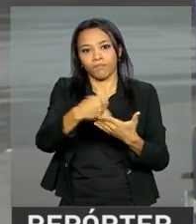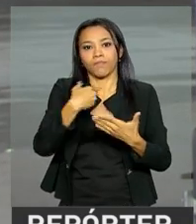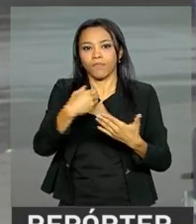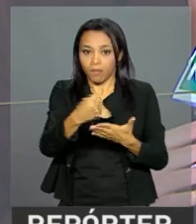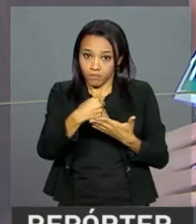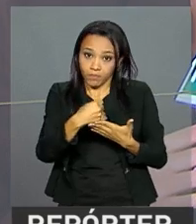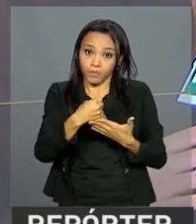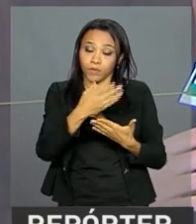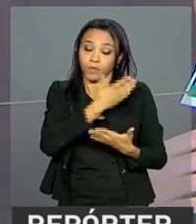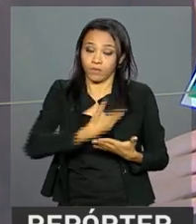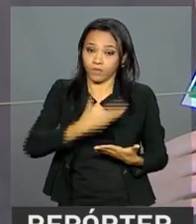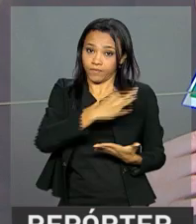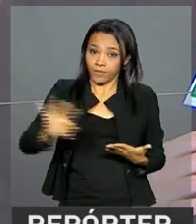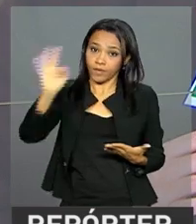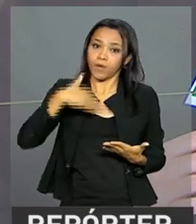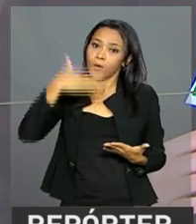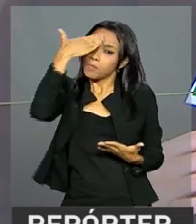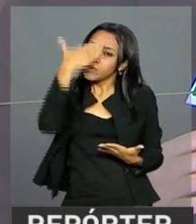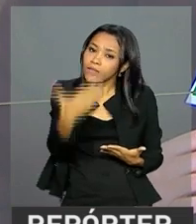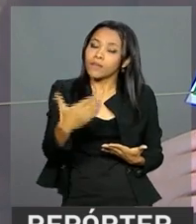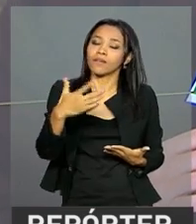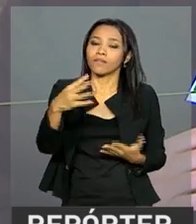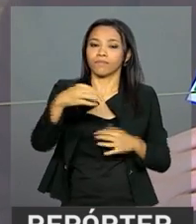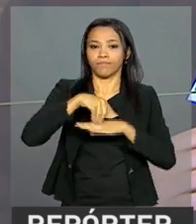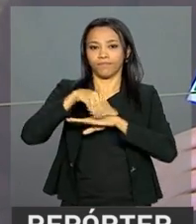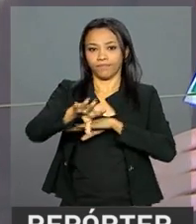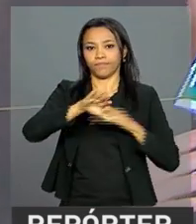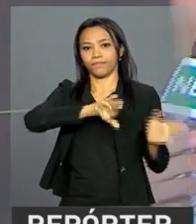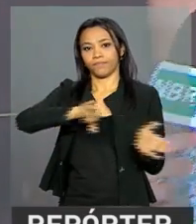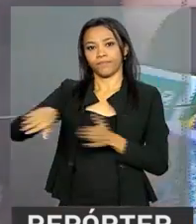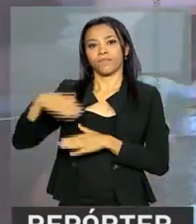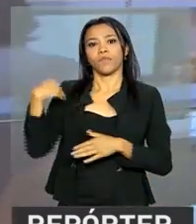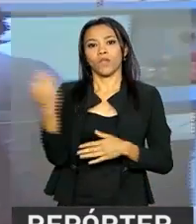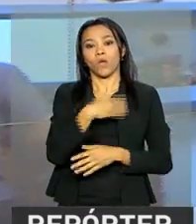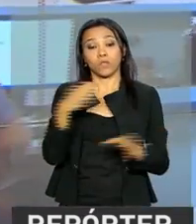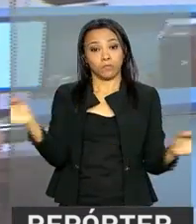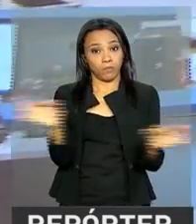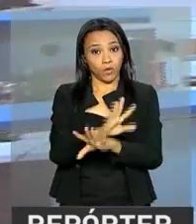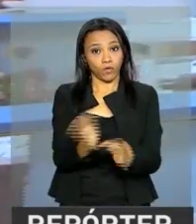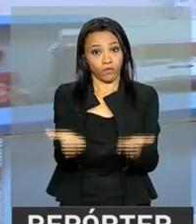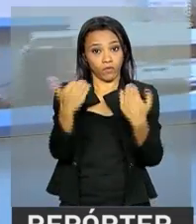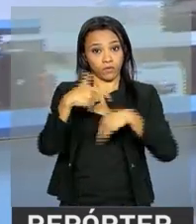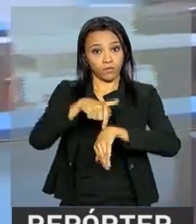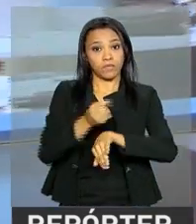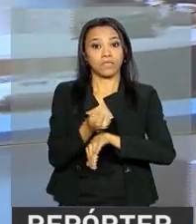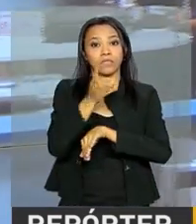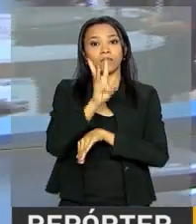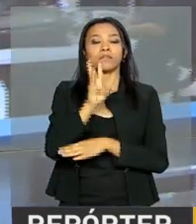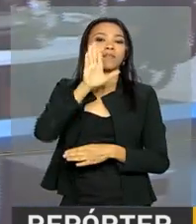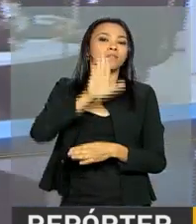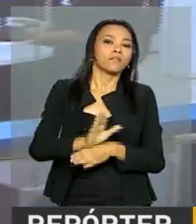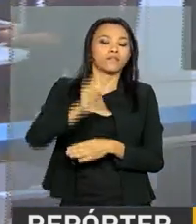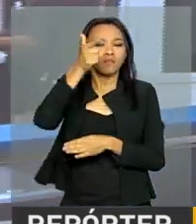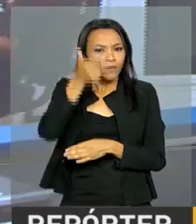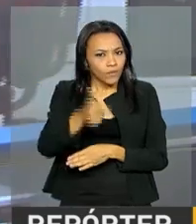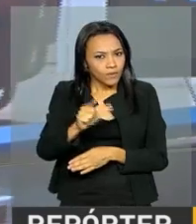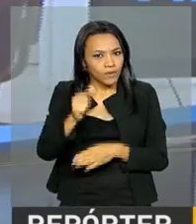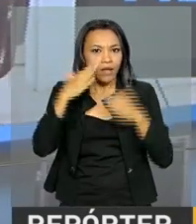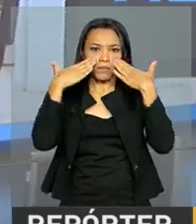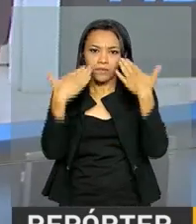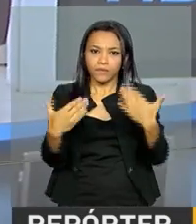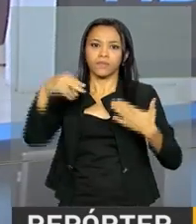você tá ok Taí Obrigado pelas suas informações nós ficamos por aqui Voltamos às 3 da da tarde na próxima edição do